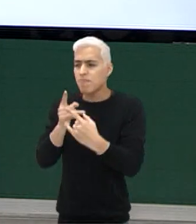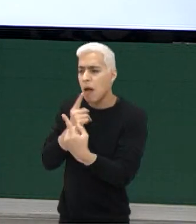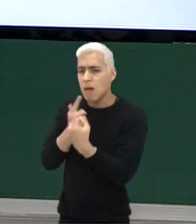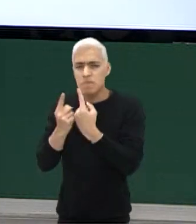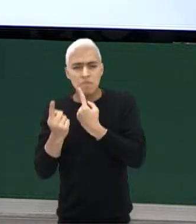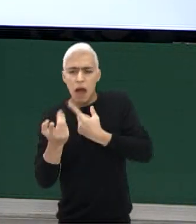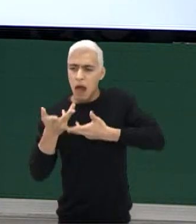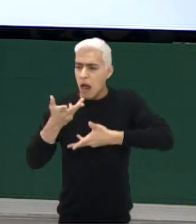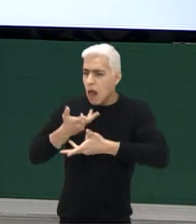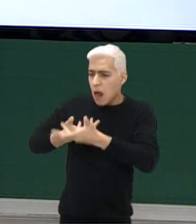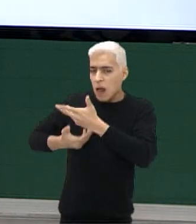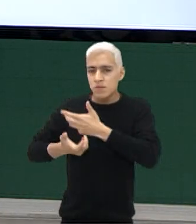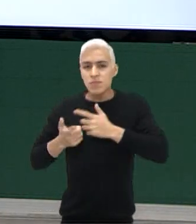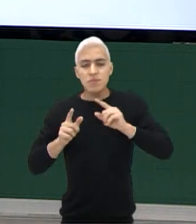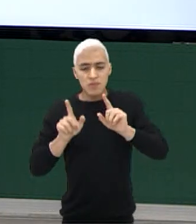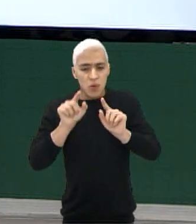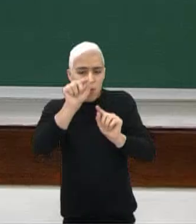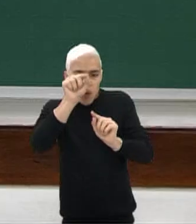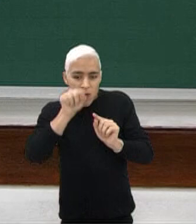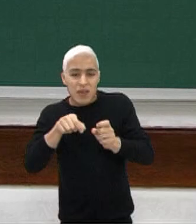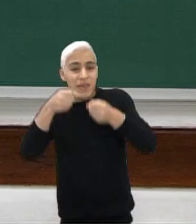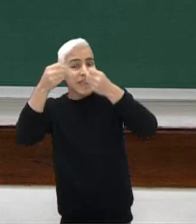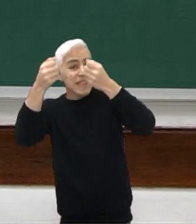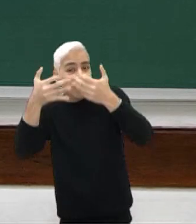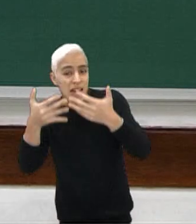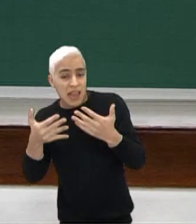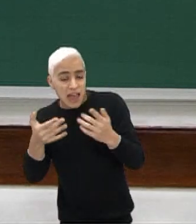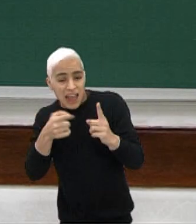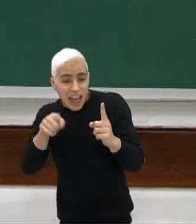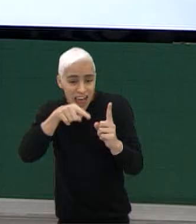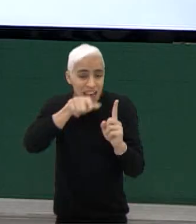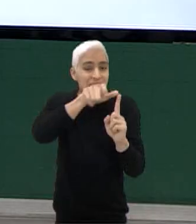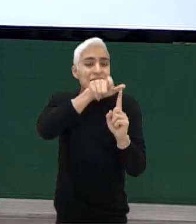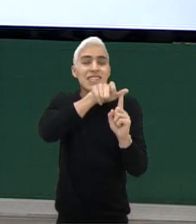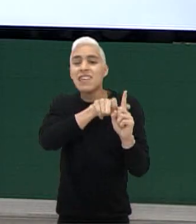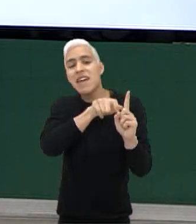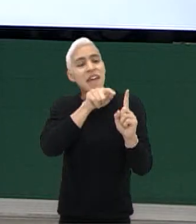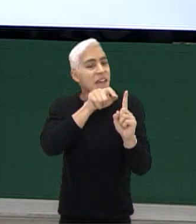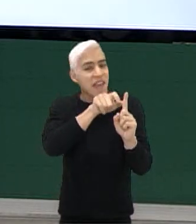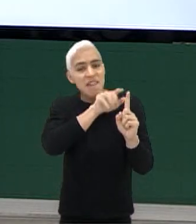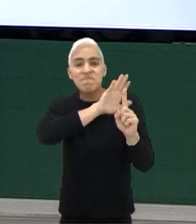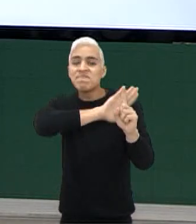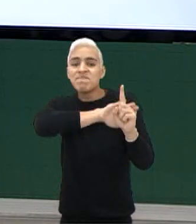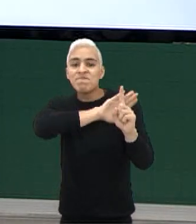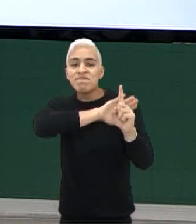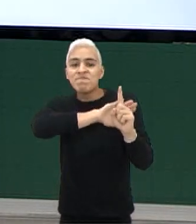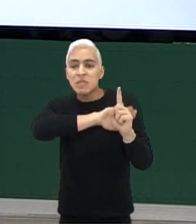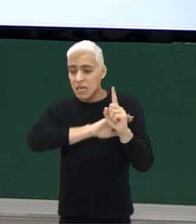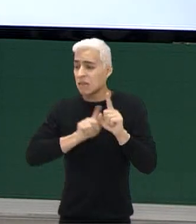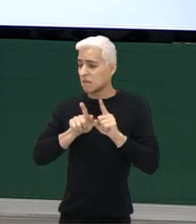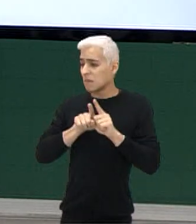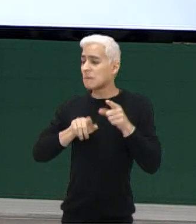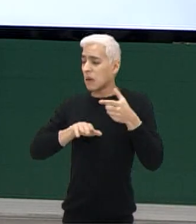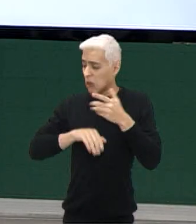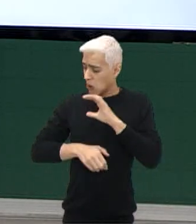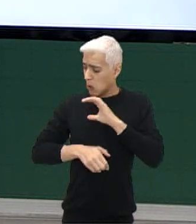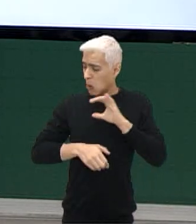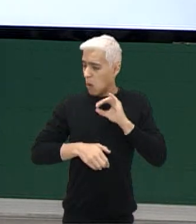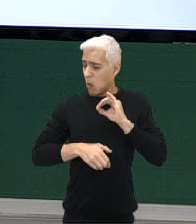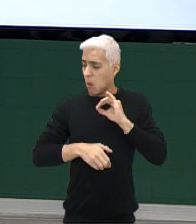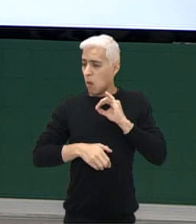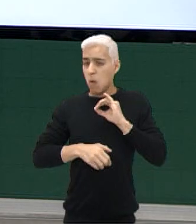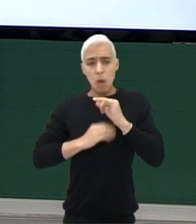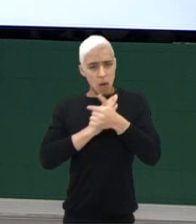dialógico. Eu estou explicando o que é ser esse coautor do sentido. O que é ser? Agir